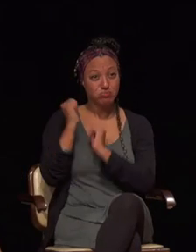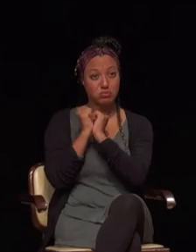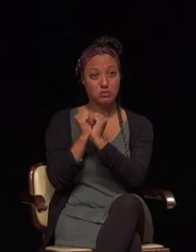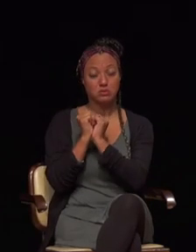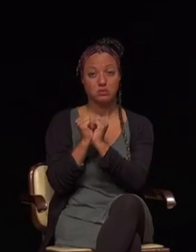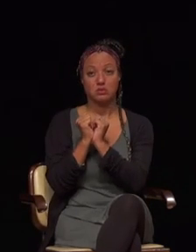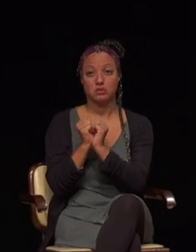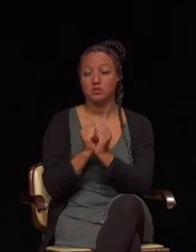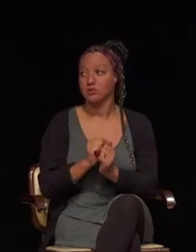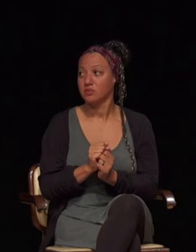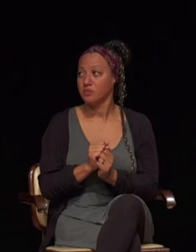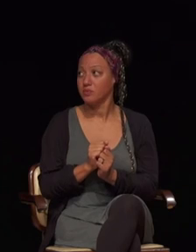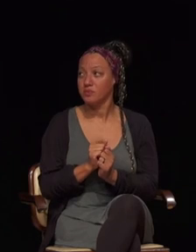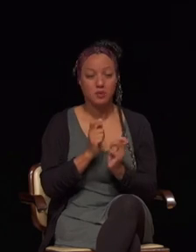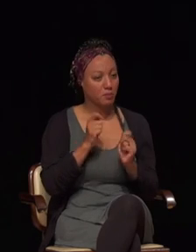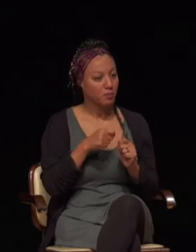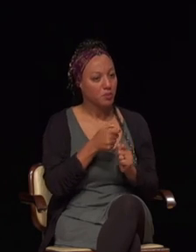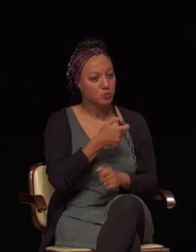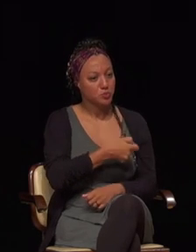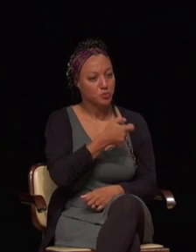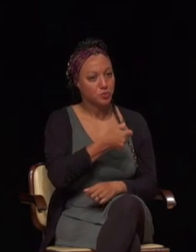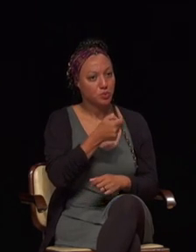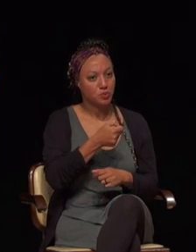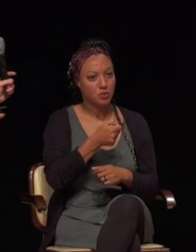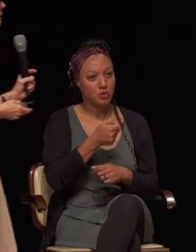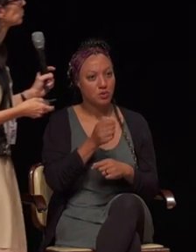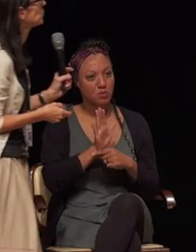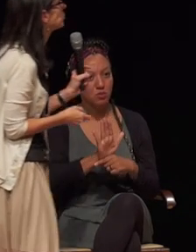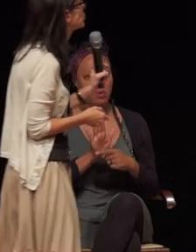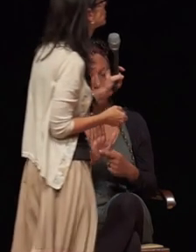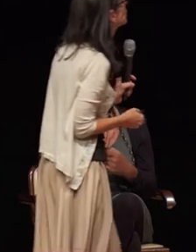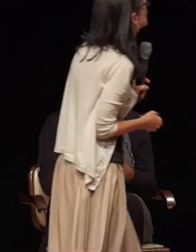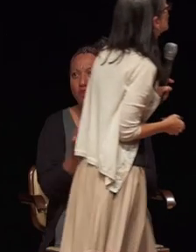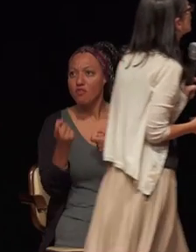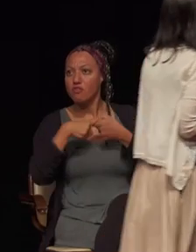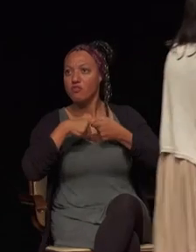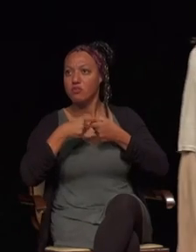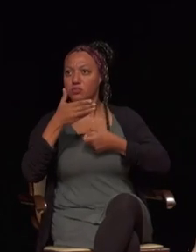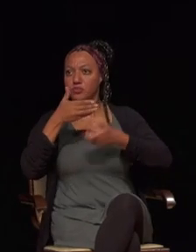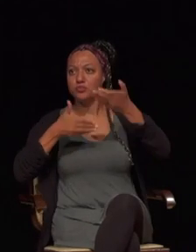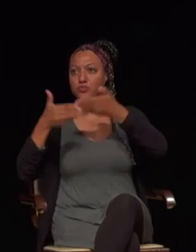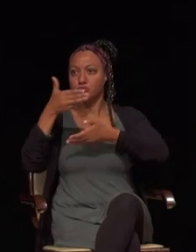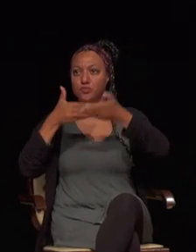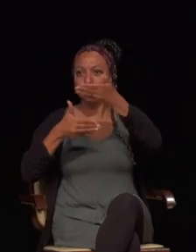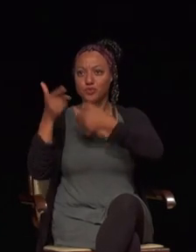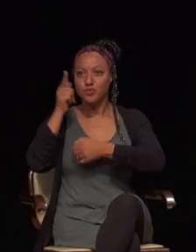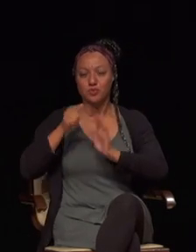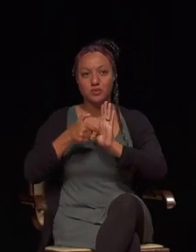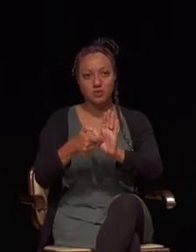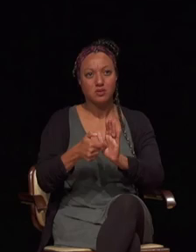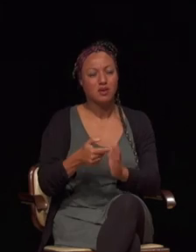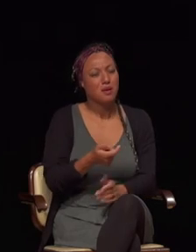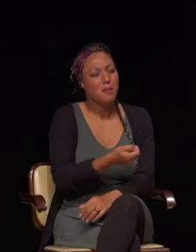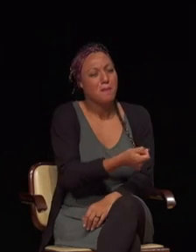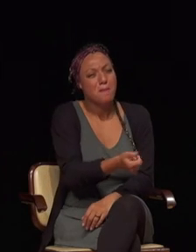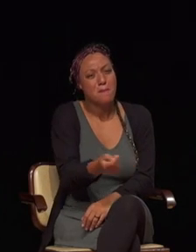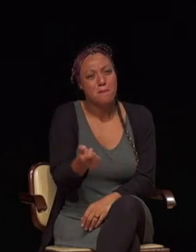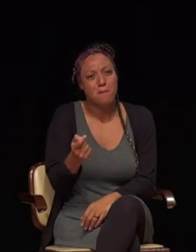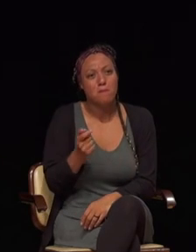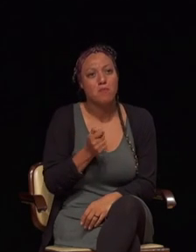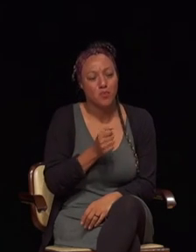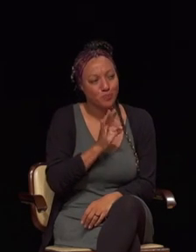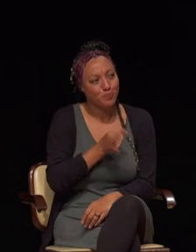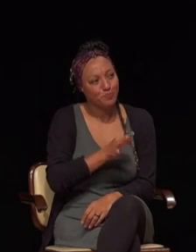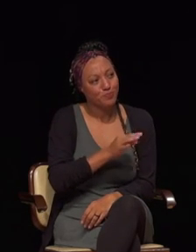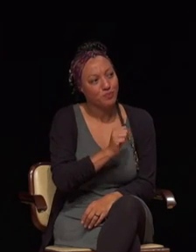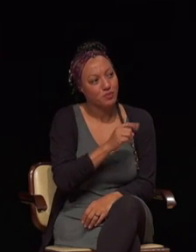escravo dá para ir pra frente aqui dá para voltar pra apresentação um minuto Ah mas São muito poucas André o que